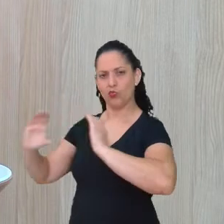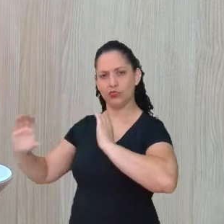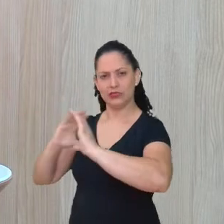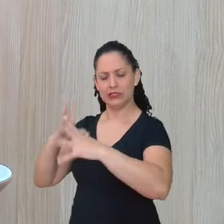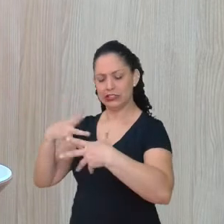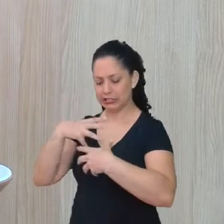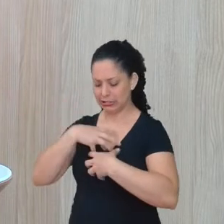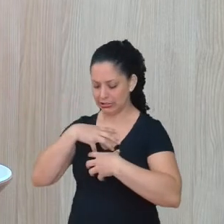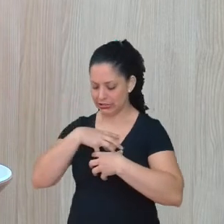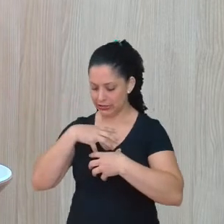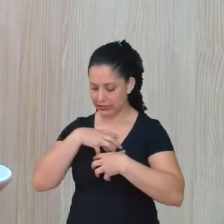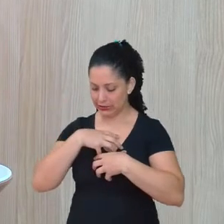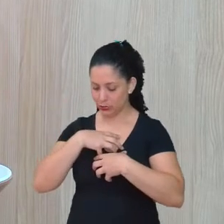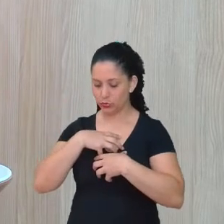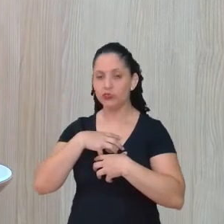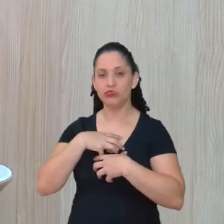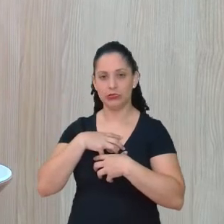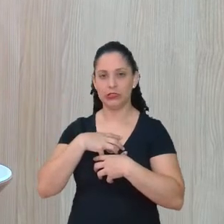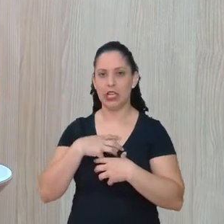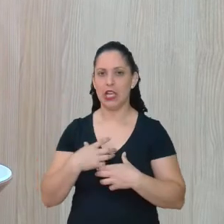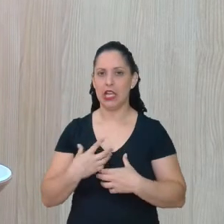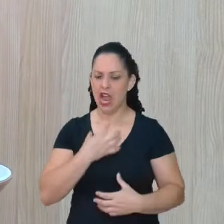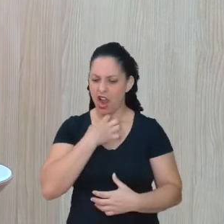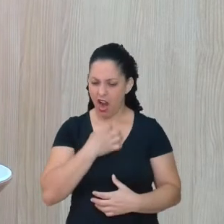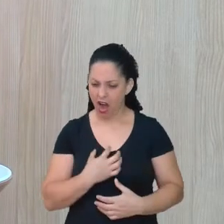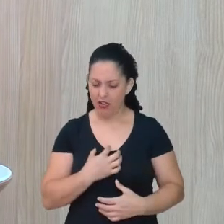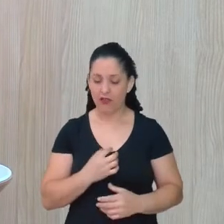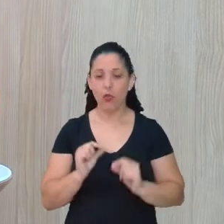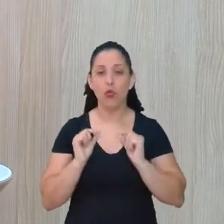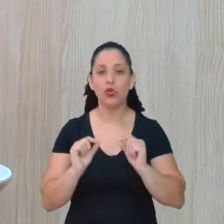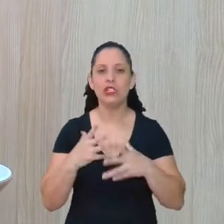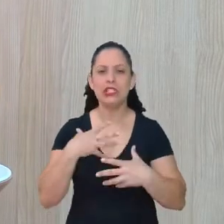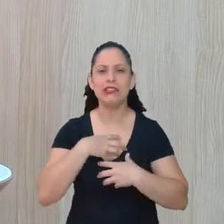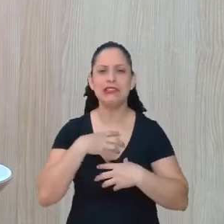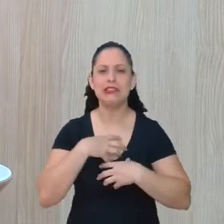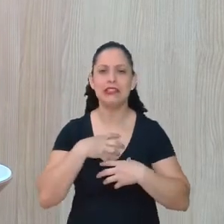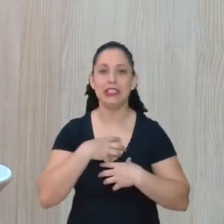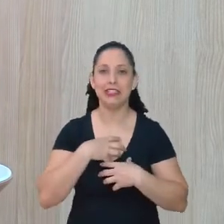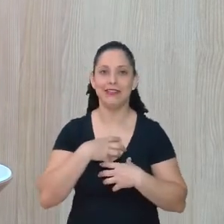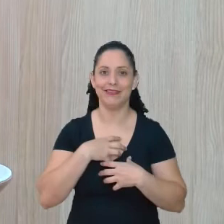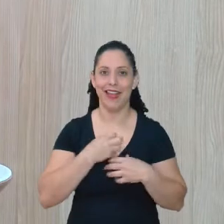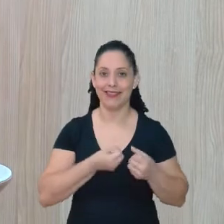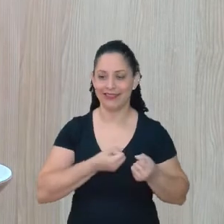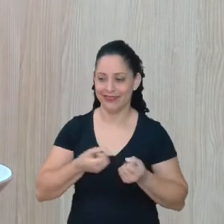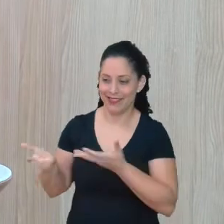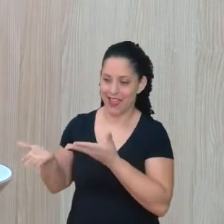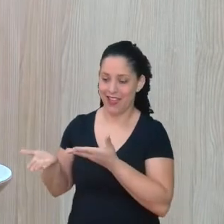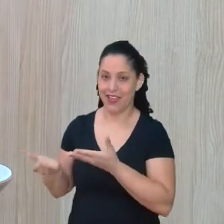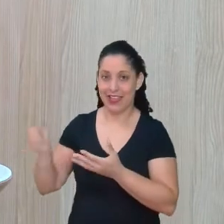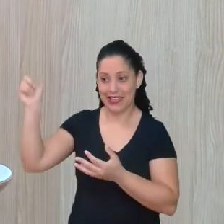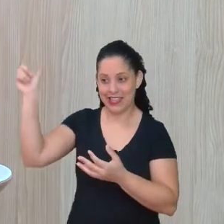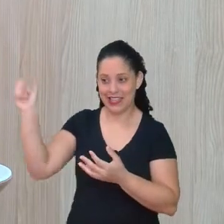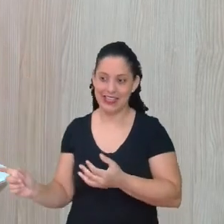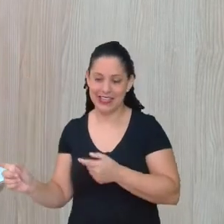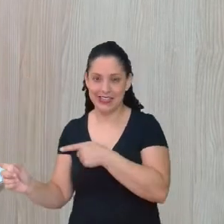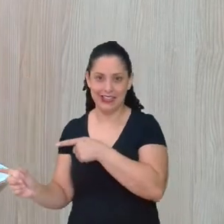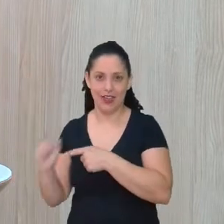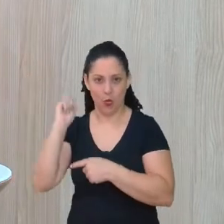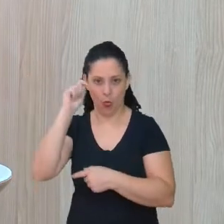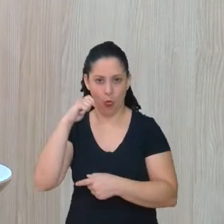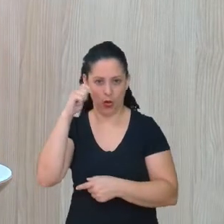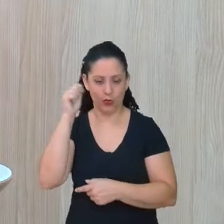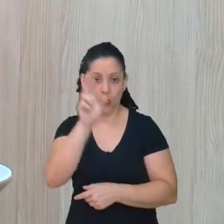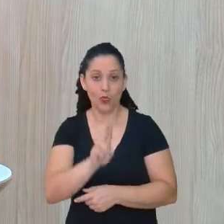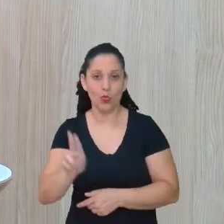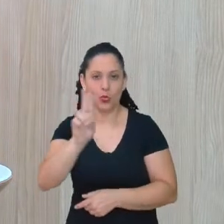estou sentindo, ou a minha indignação, que seja posta. Aí ele vai e usa aquilo para o texto ou para a